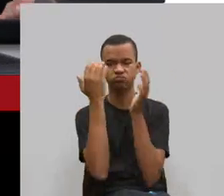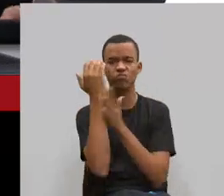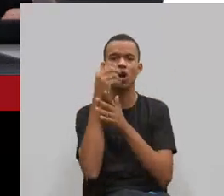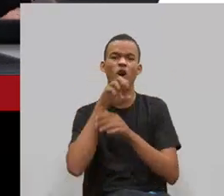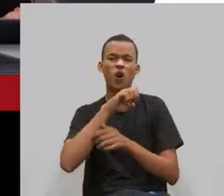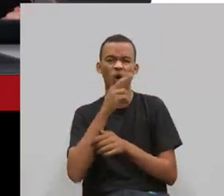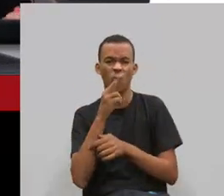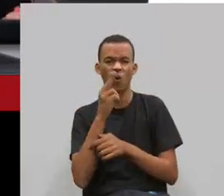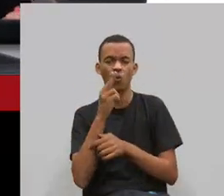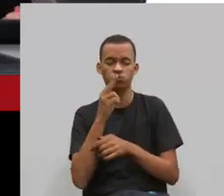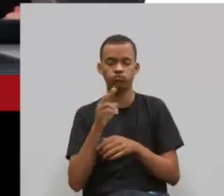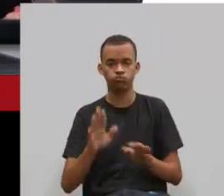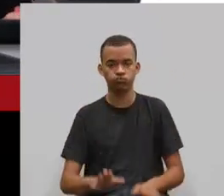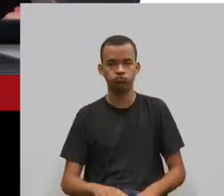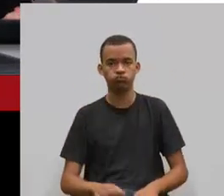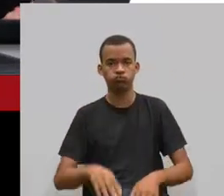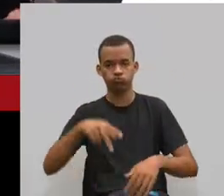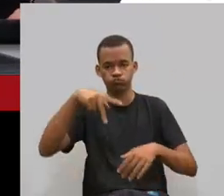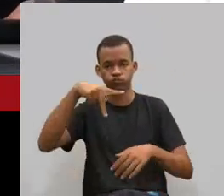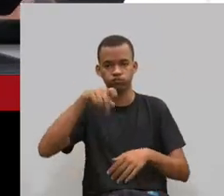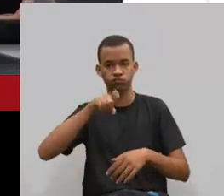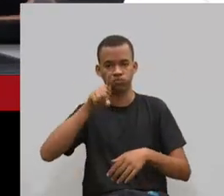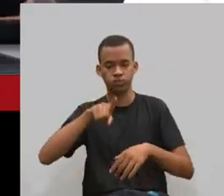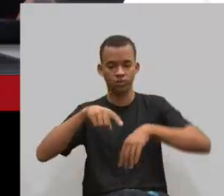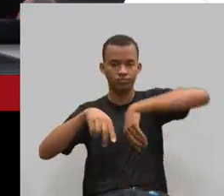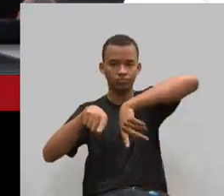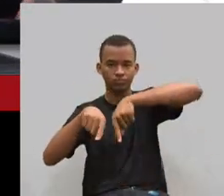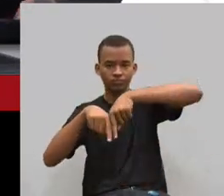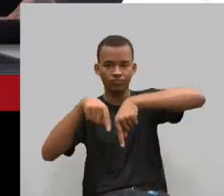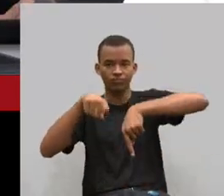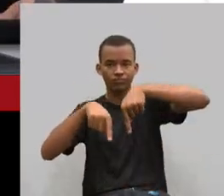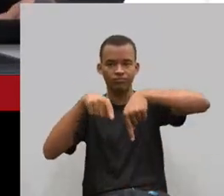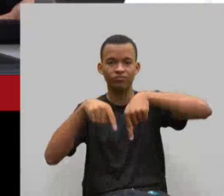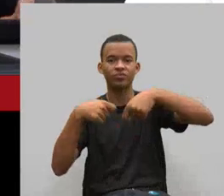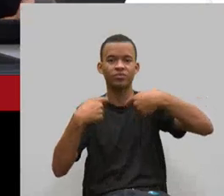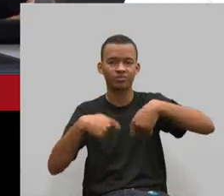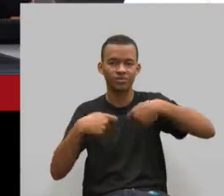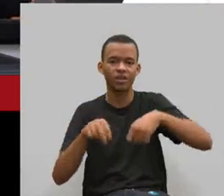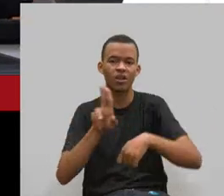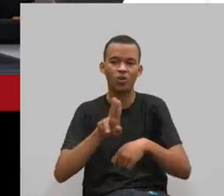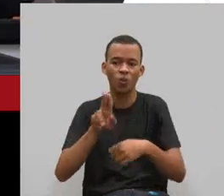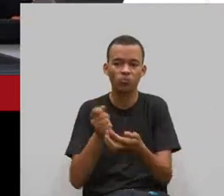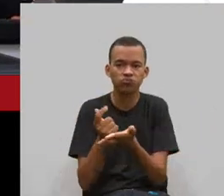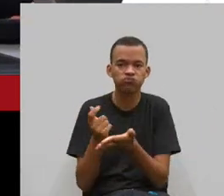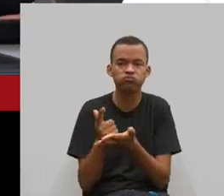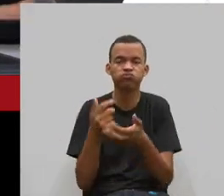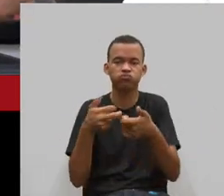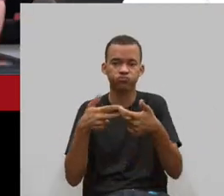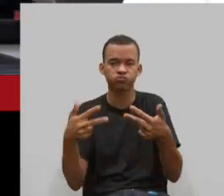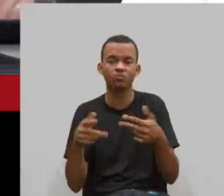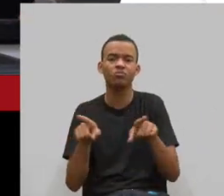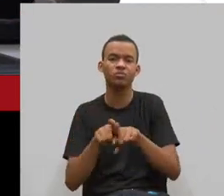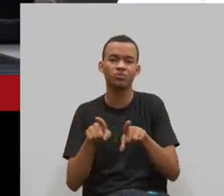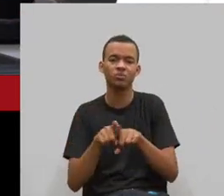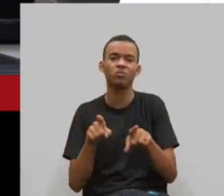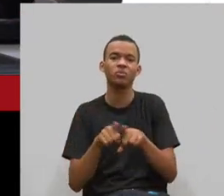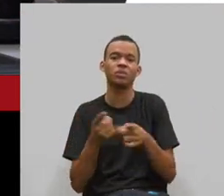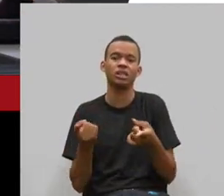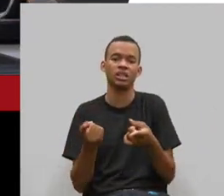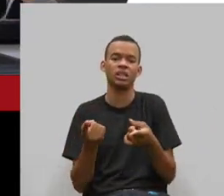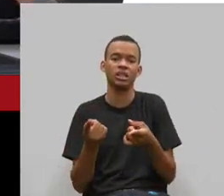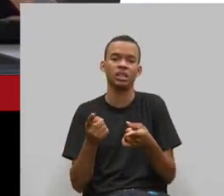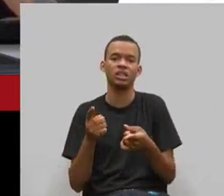continuamente que precisam ter a vida melhorada com isenção desses impostos que an naárea está